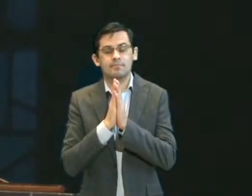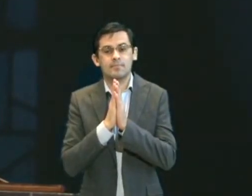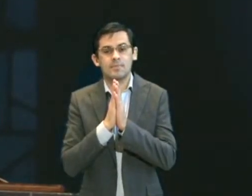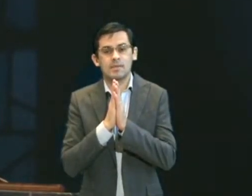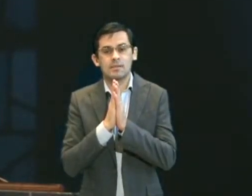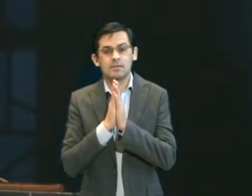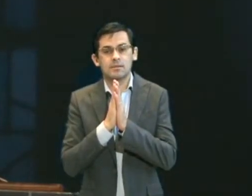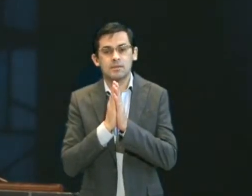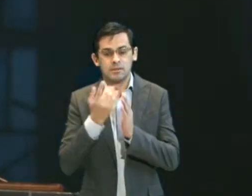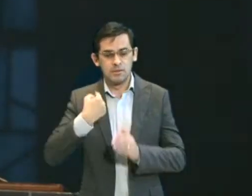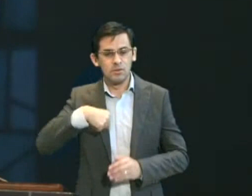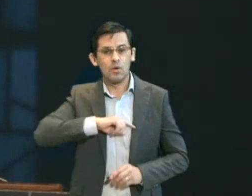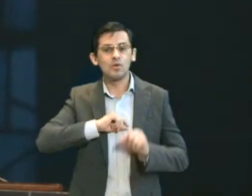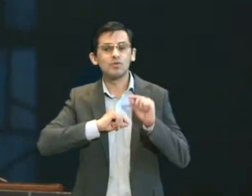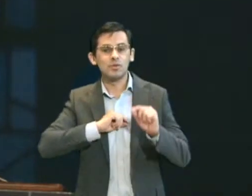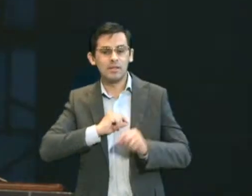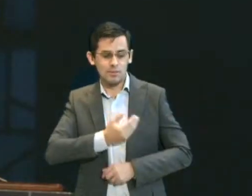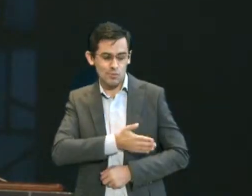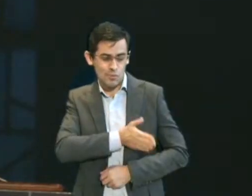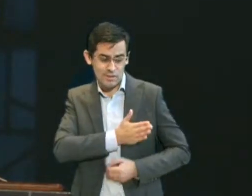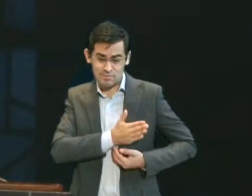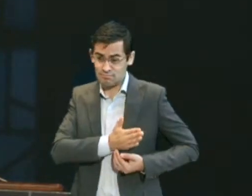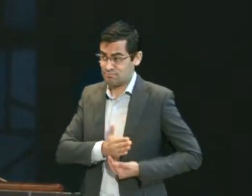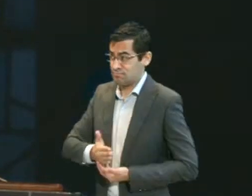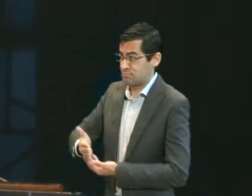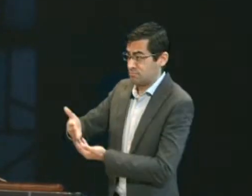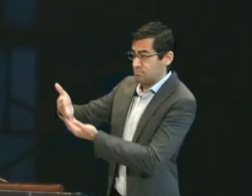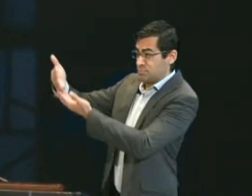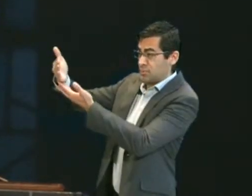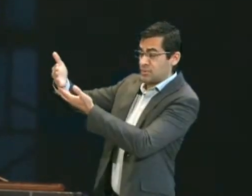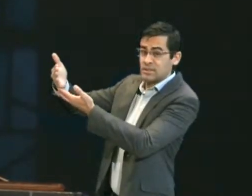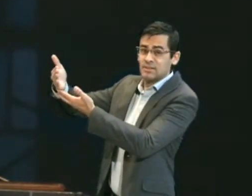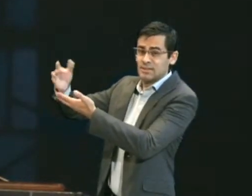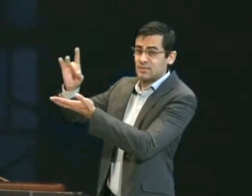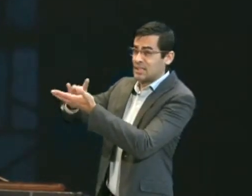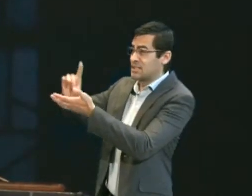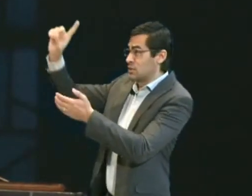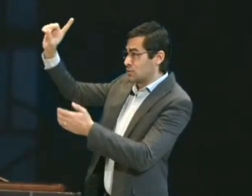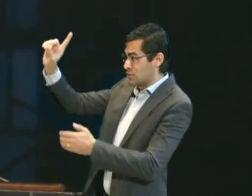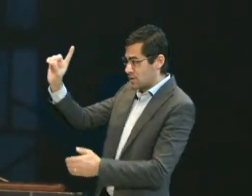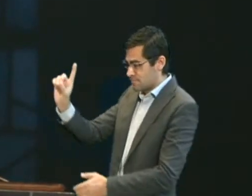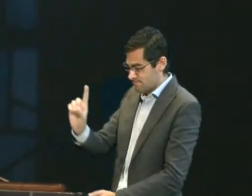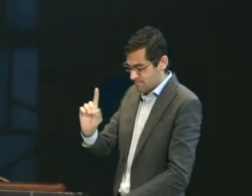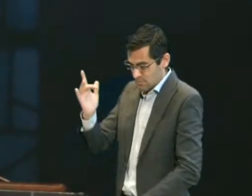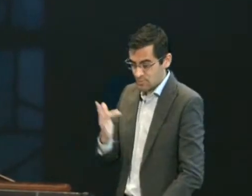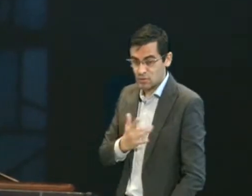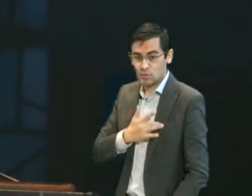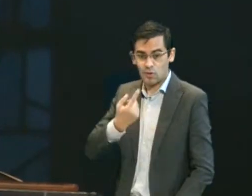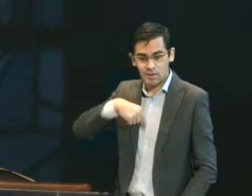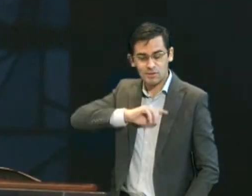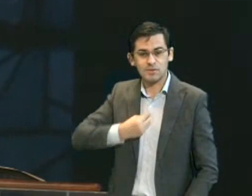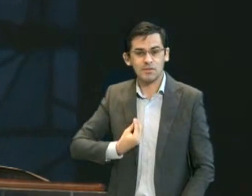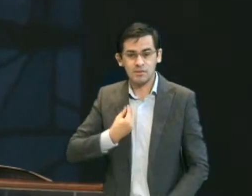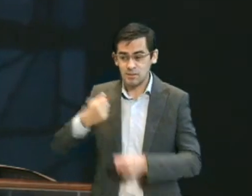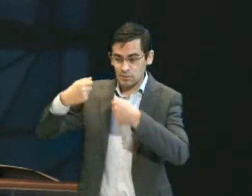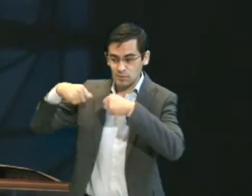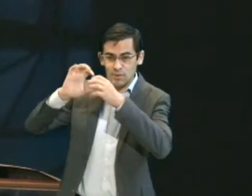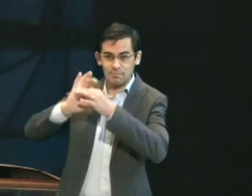aonde nós derramamos o coração e recebemos o toque de Deus na nossa vida, que nos